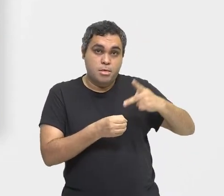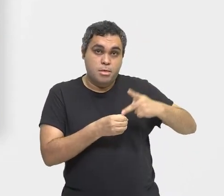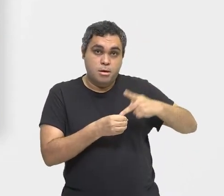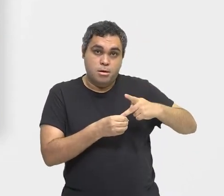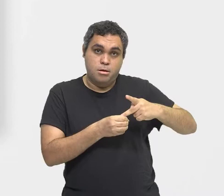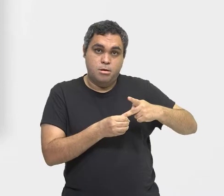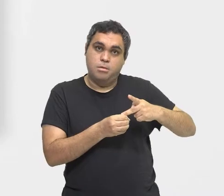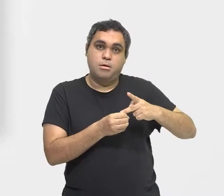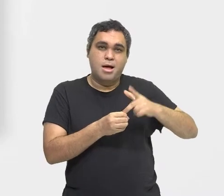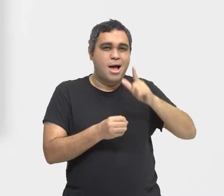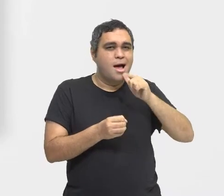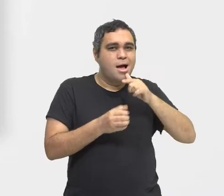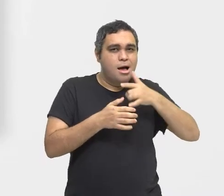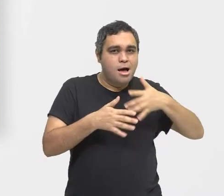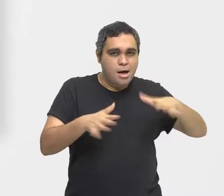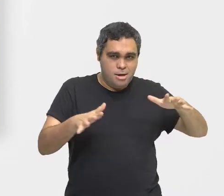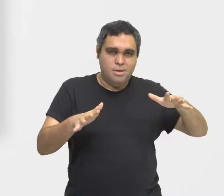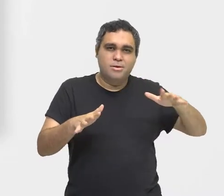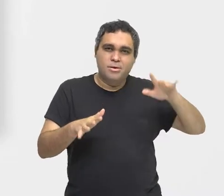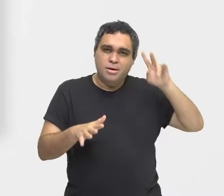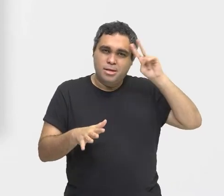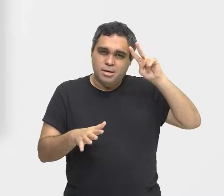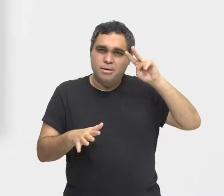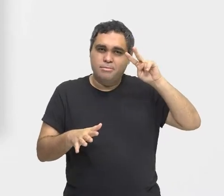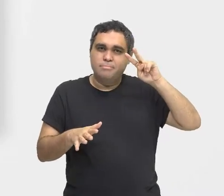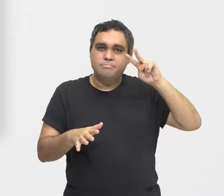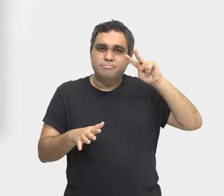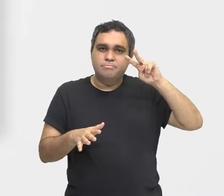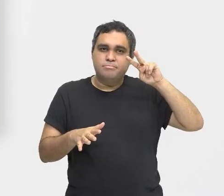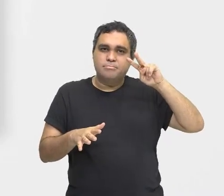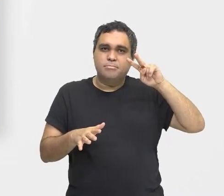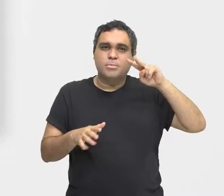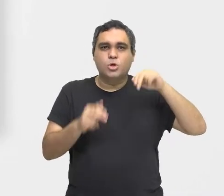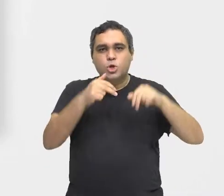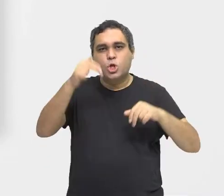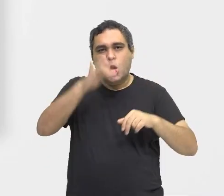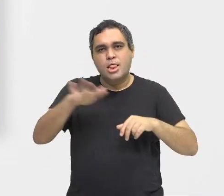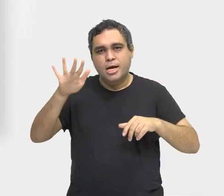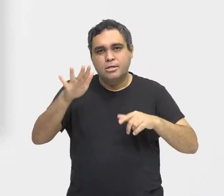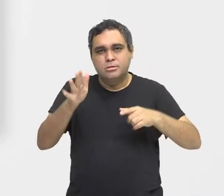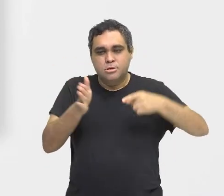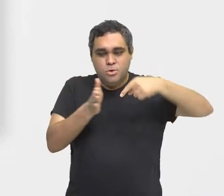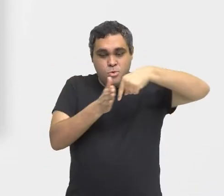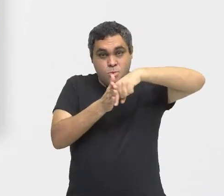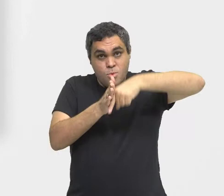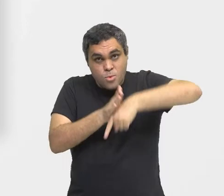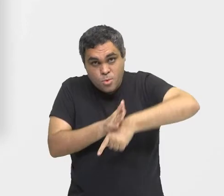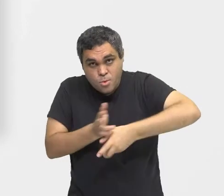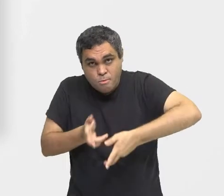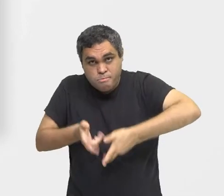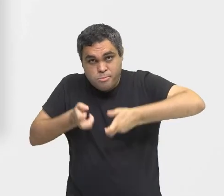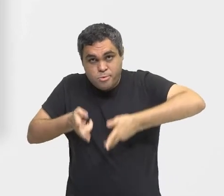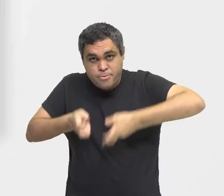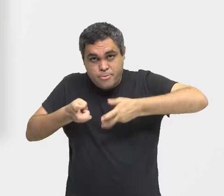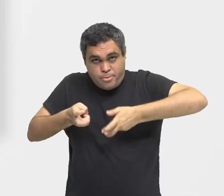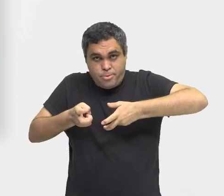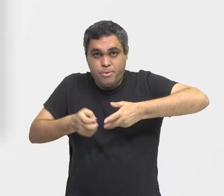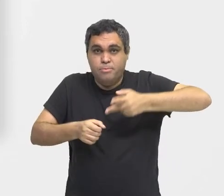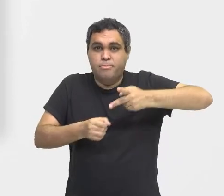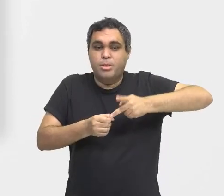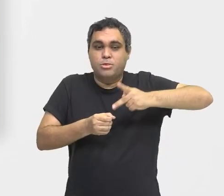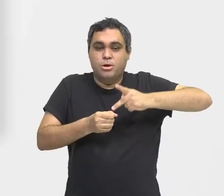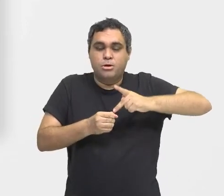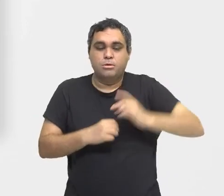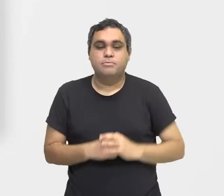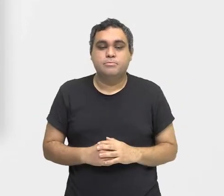profundas, a água aí do pré-sal, lá no Oceano Atlântico, né? E isso vai também dar um destaque também na produção